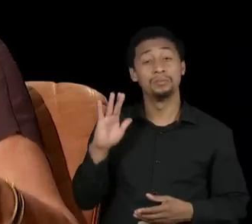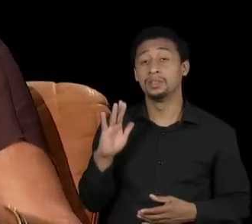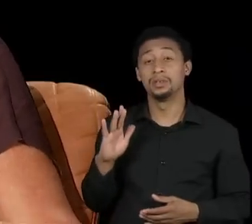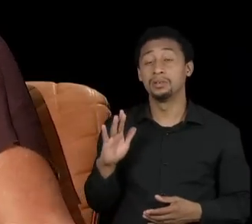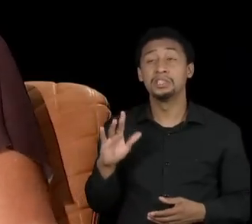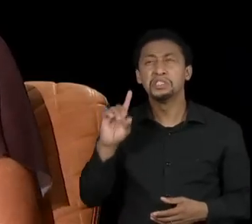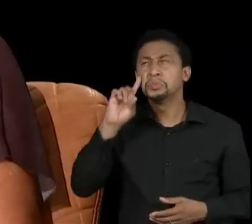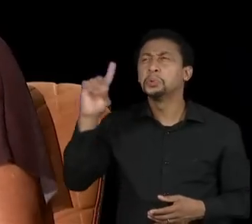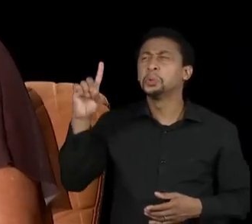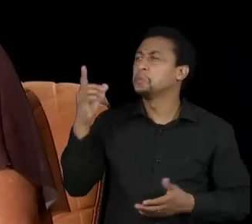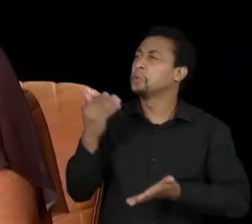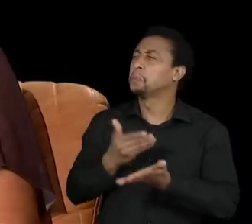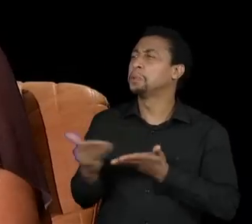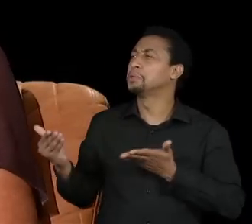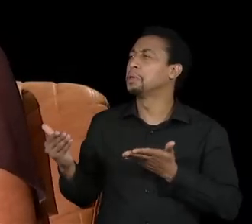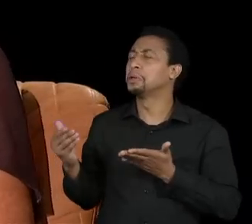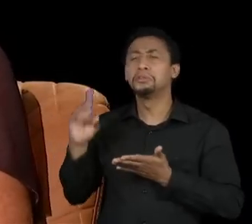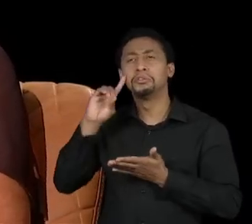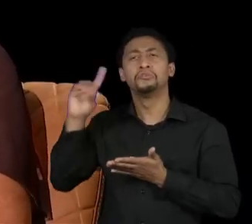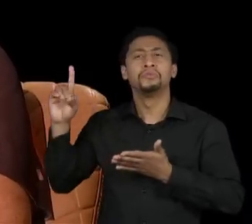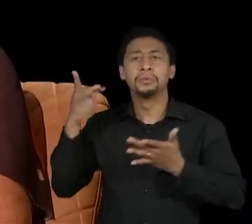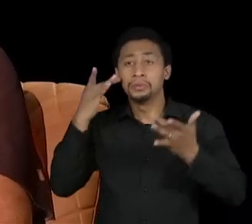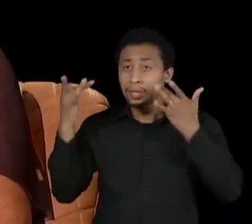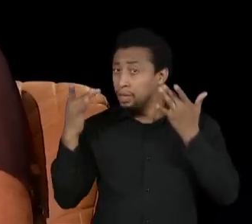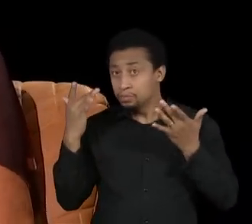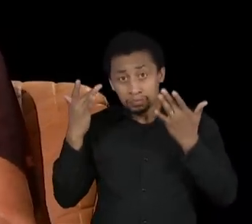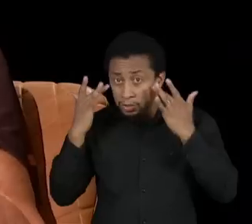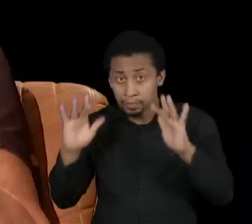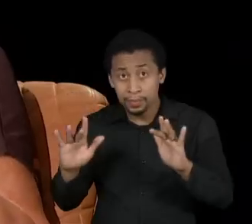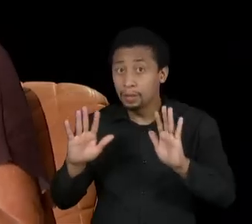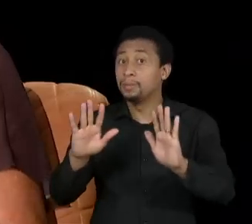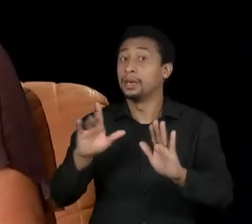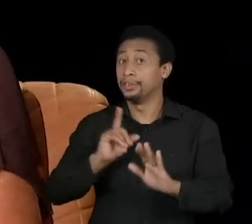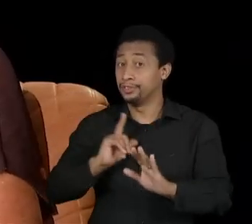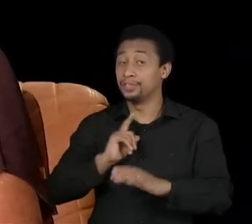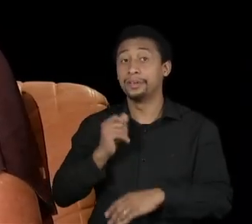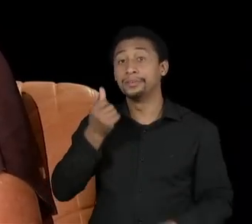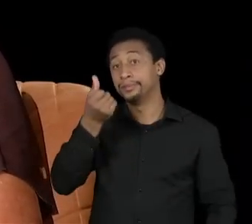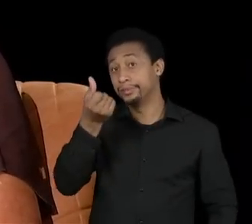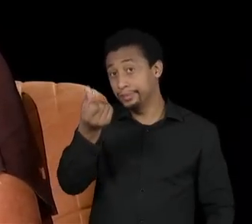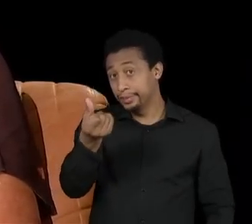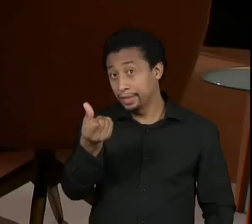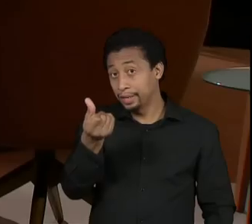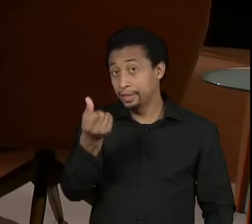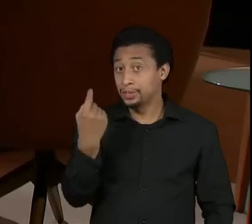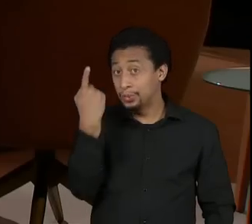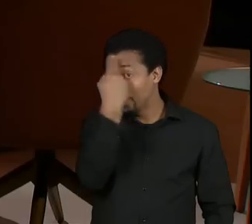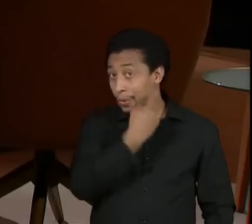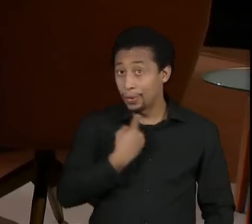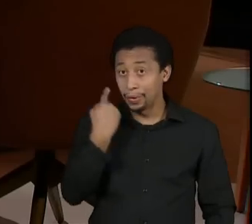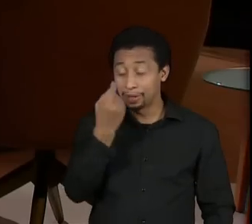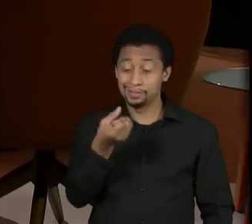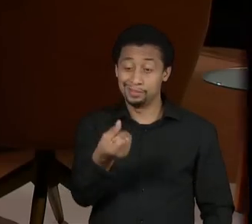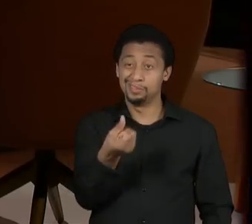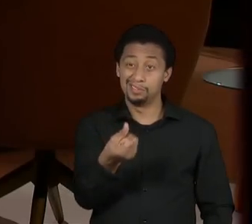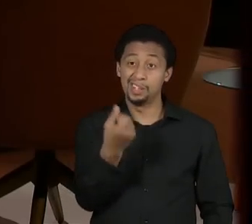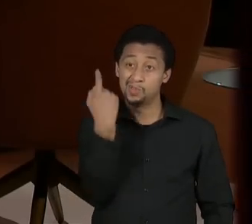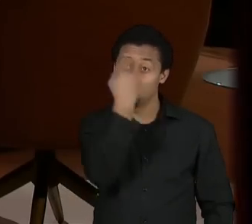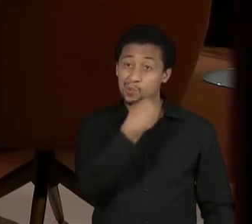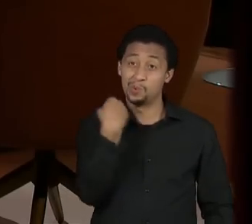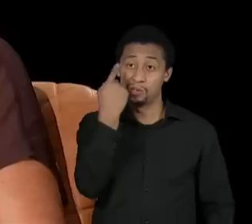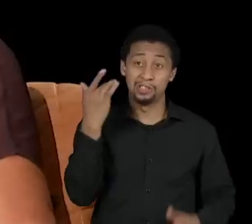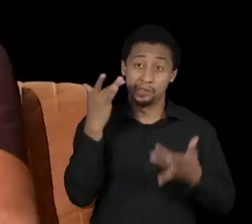estrear mesmo, e, de qualquer forma, a peça já estava com 6 horas de duração. Bom, vamos